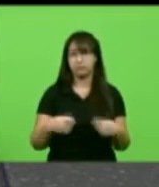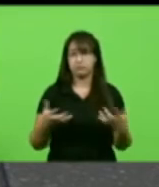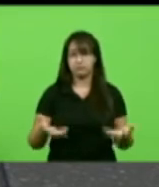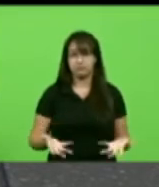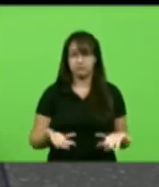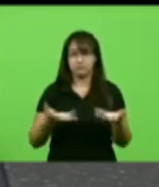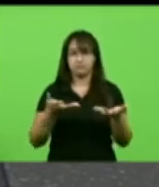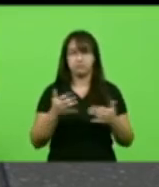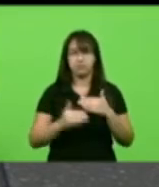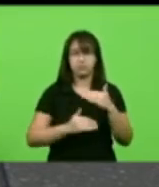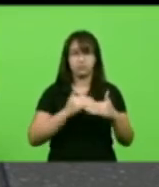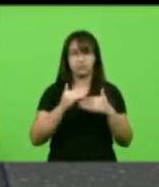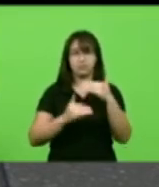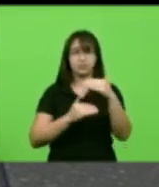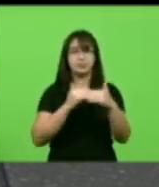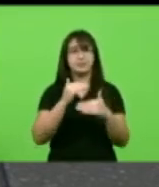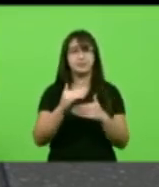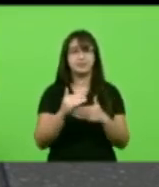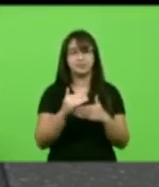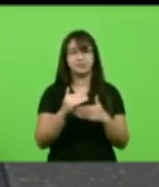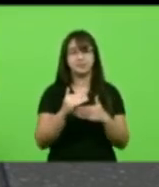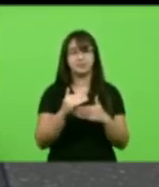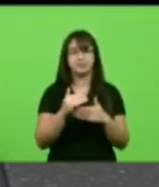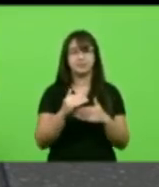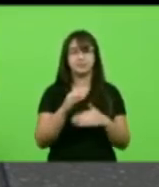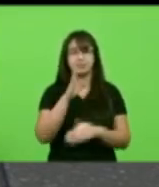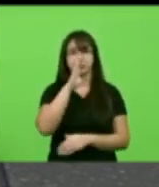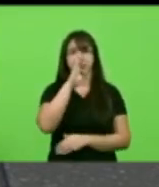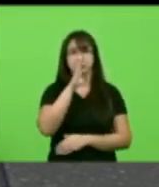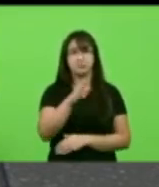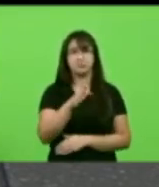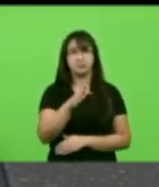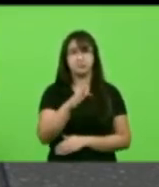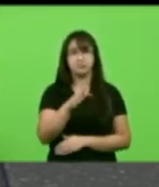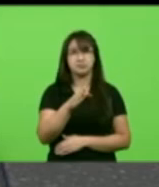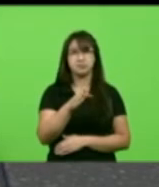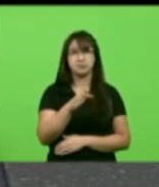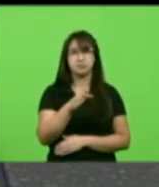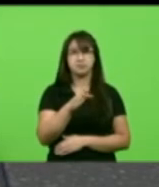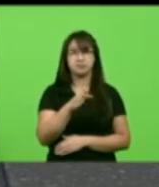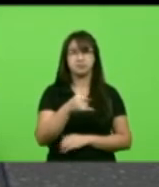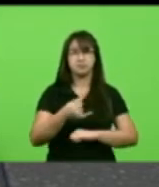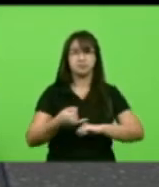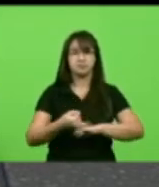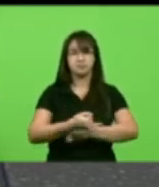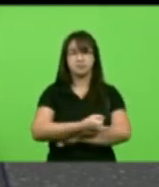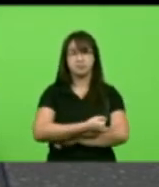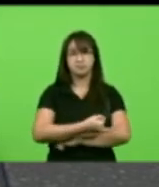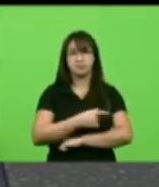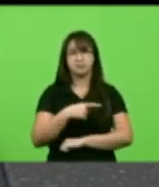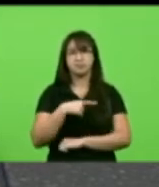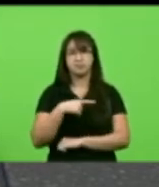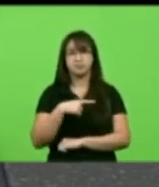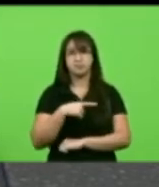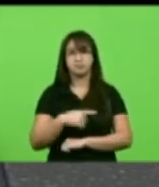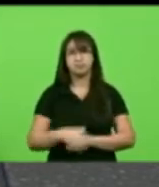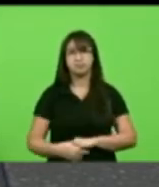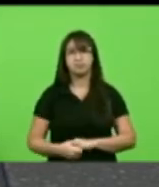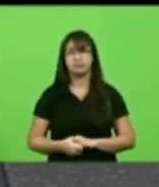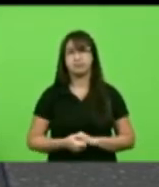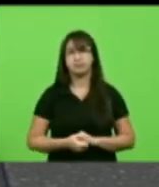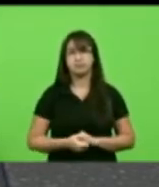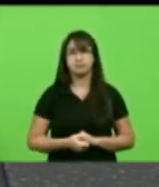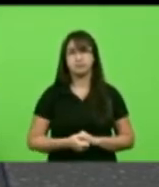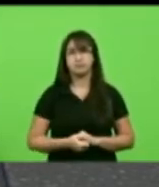desenvolvimento nas principais infra-estruturas mas não